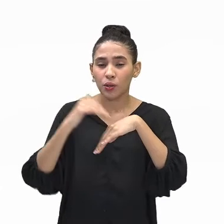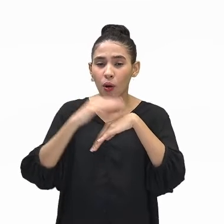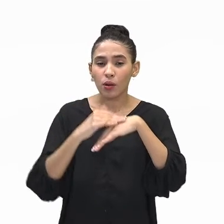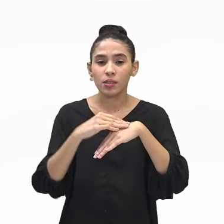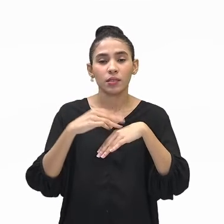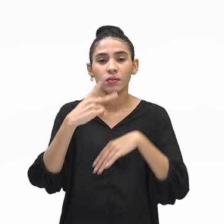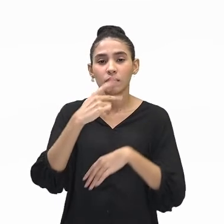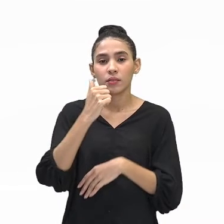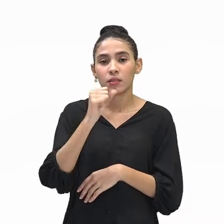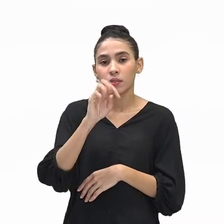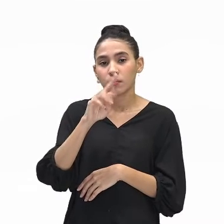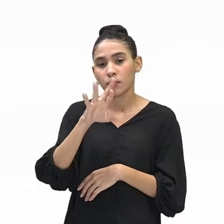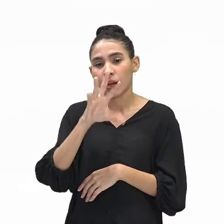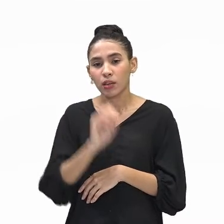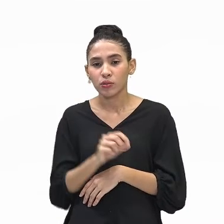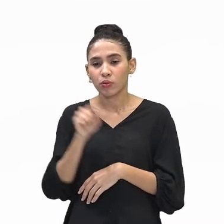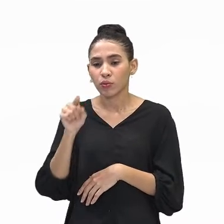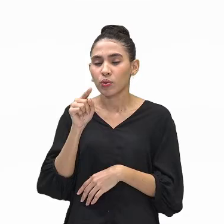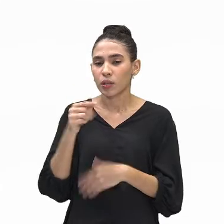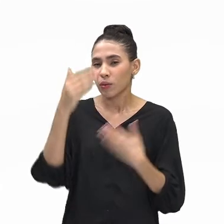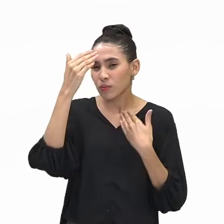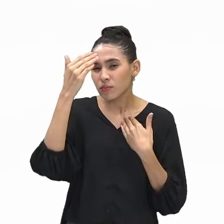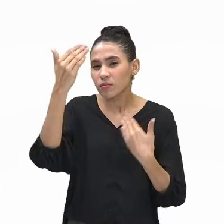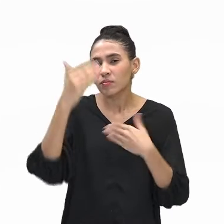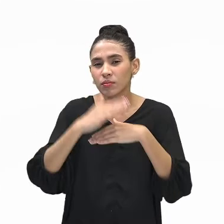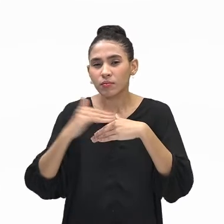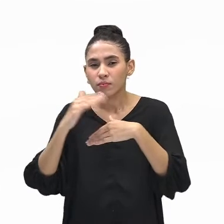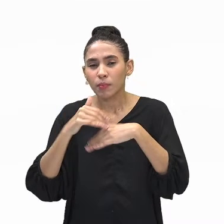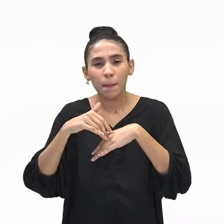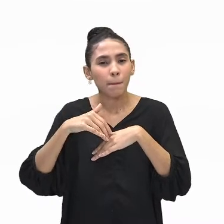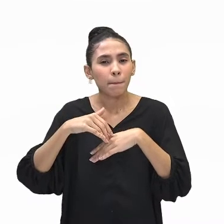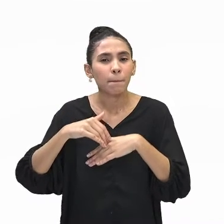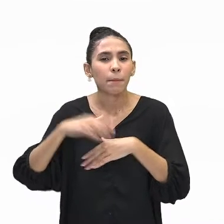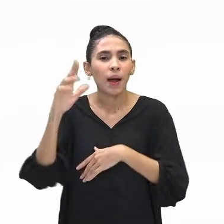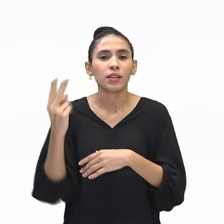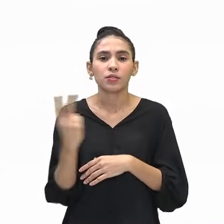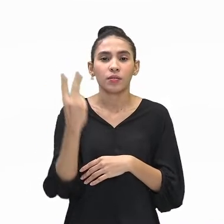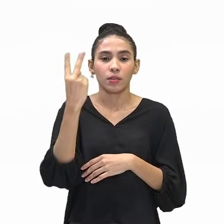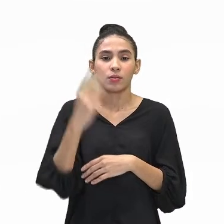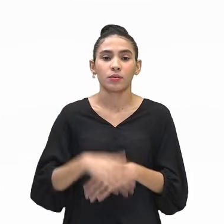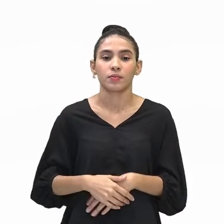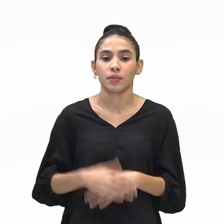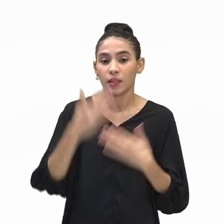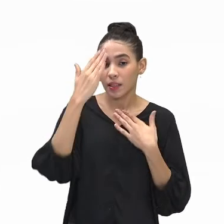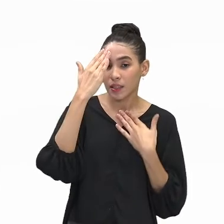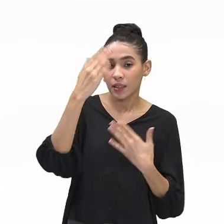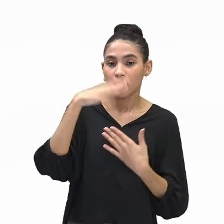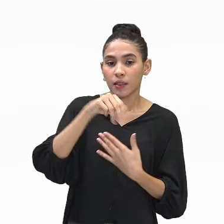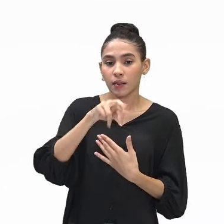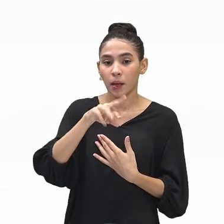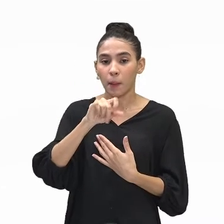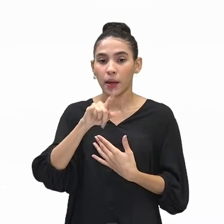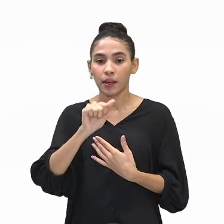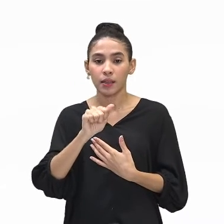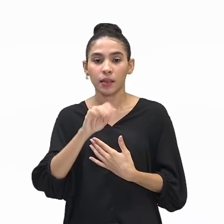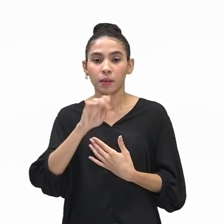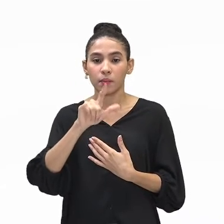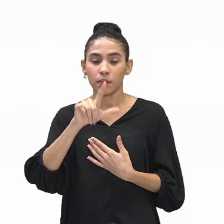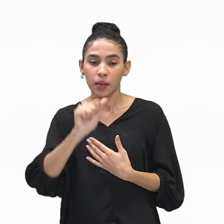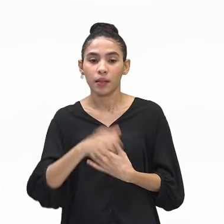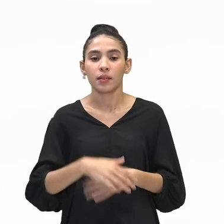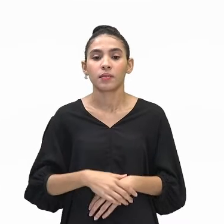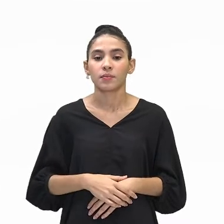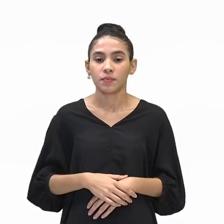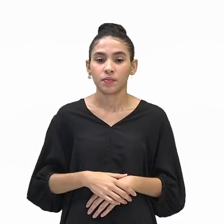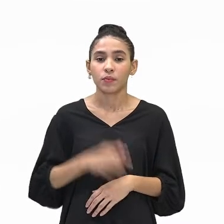agrado vale mais que um rebanho, mais que um trono. Graças, Marília Bela, graças à minha estrela. Perceba aí que ele